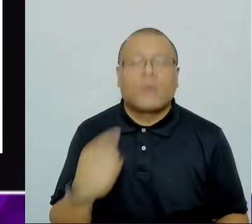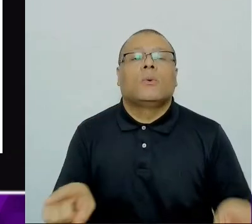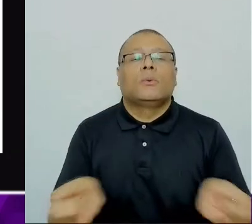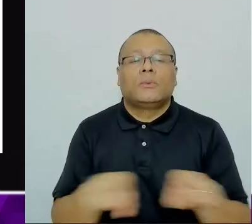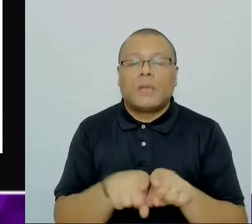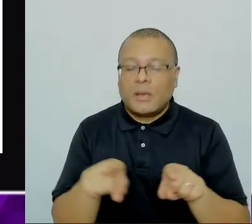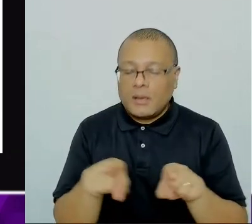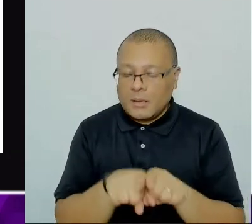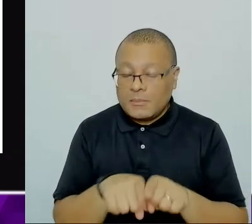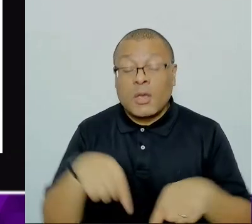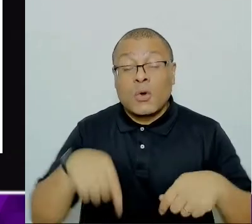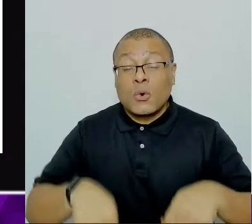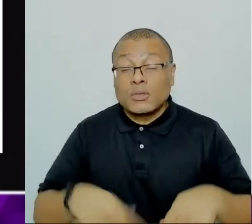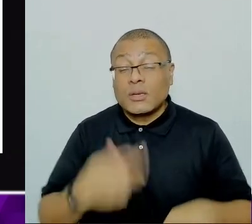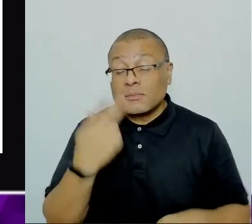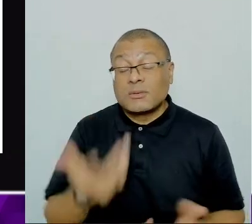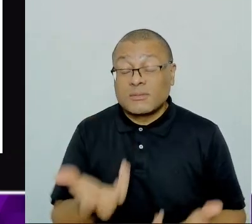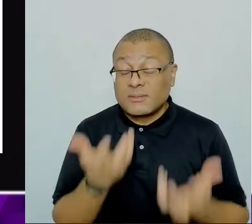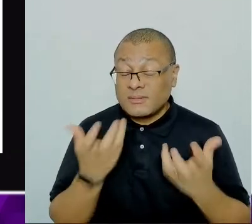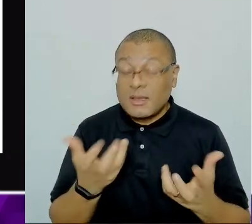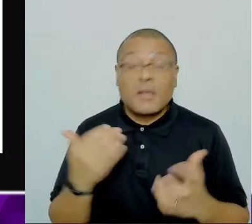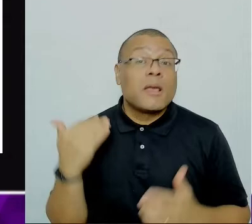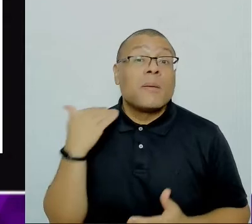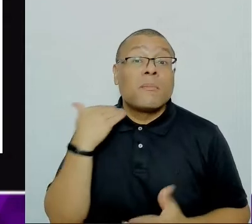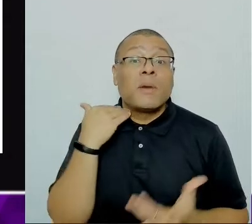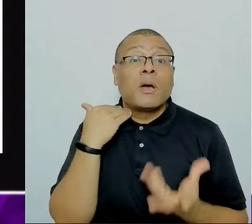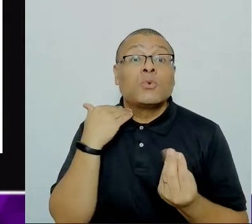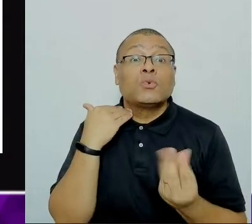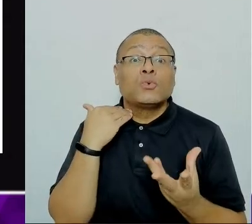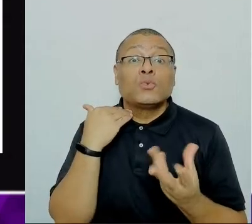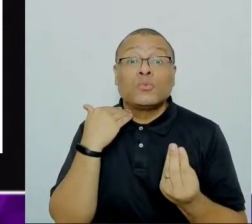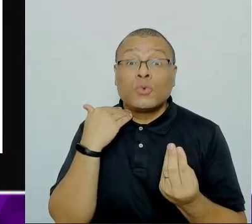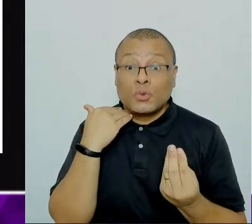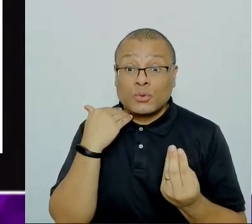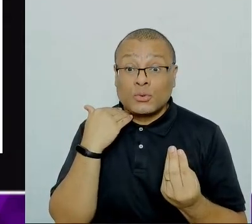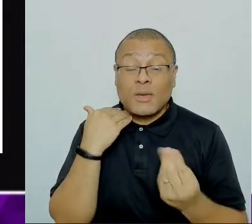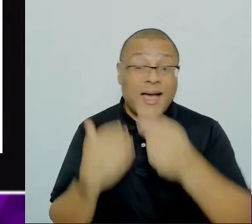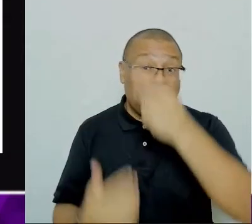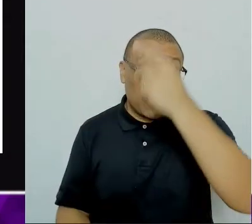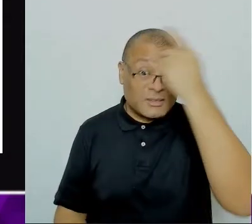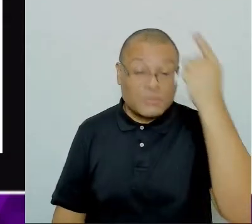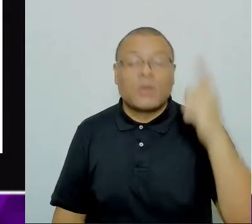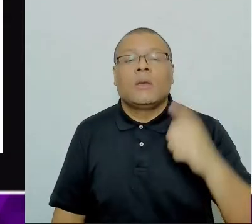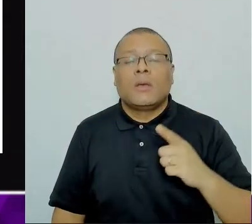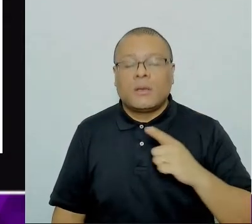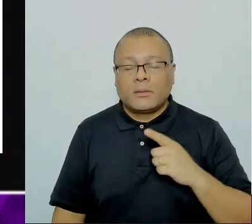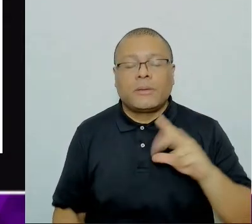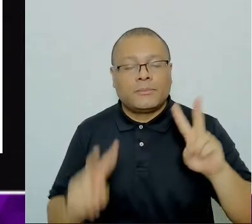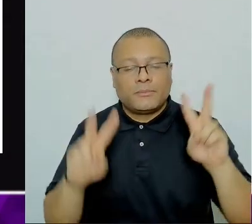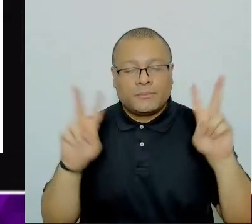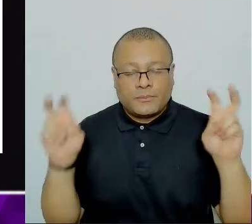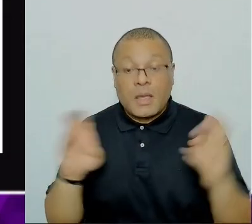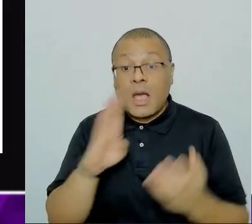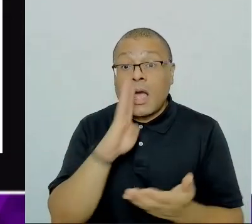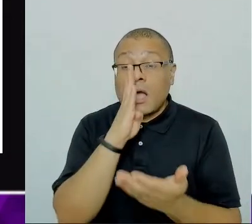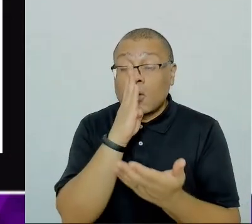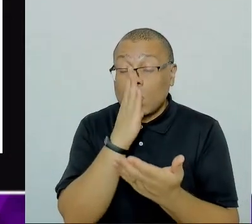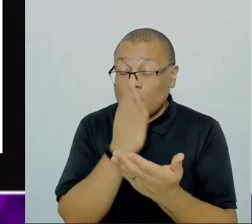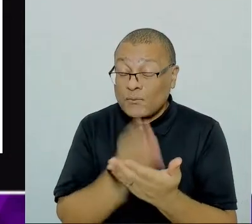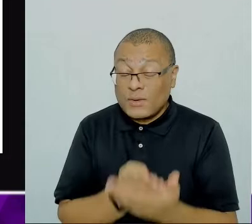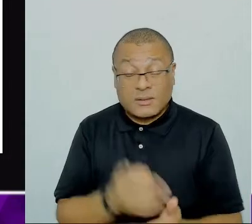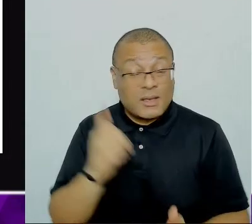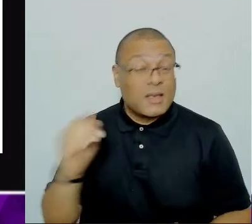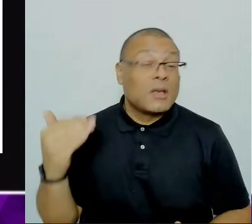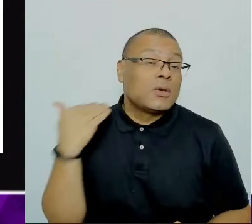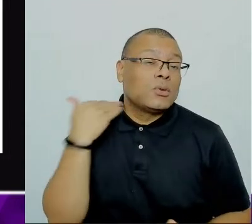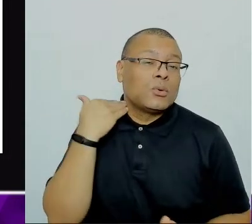muito exigido, porque muitos bancos, as pessoas ainda têm essa questão, né? Deixa a confiança minha é no banco